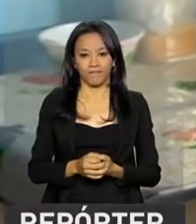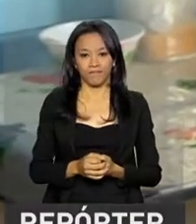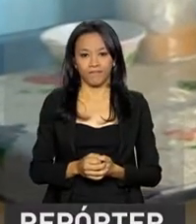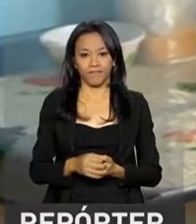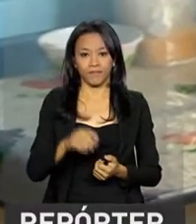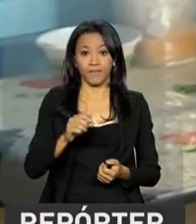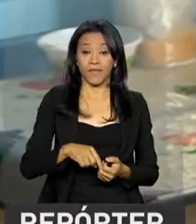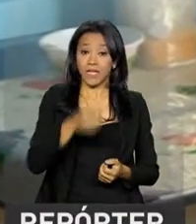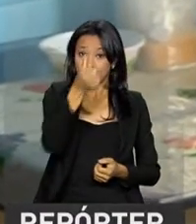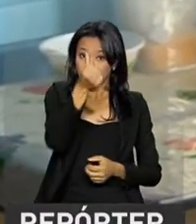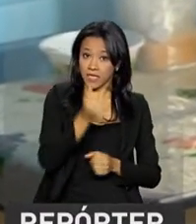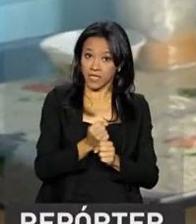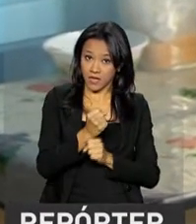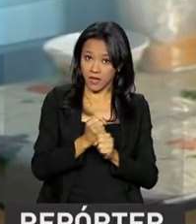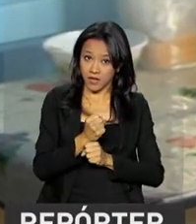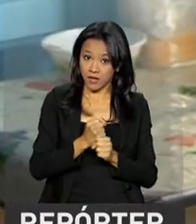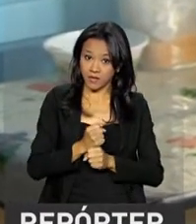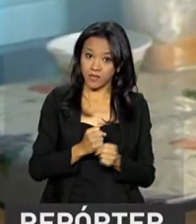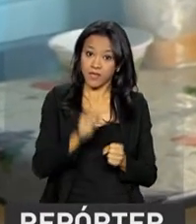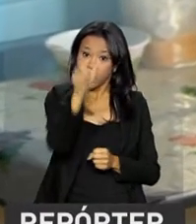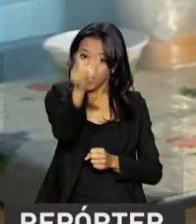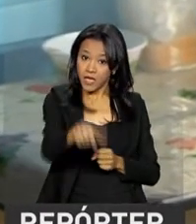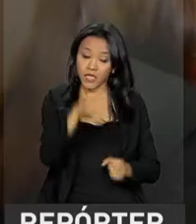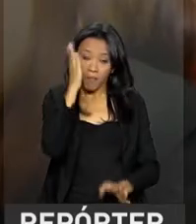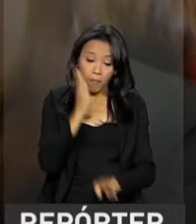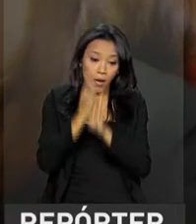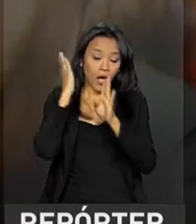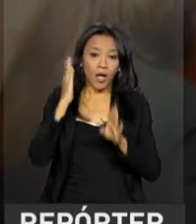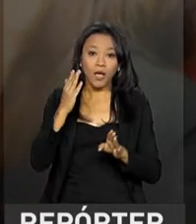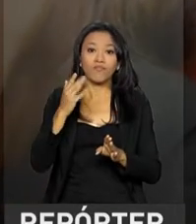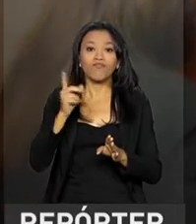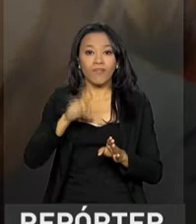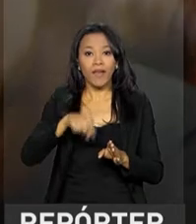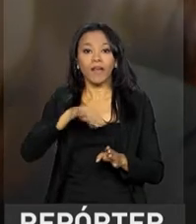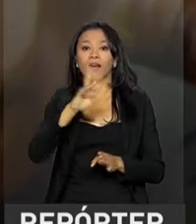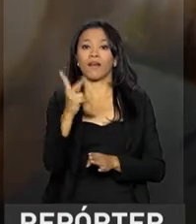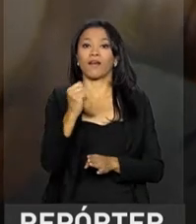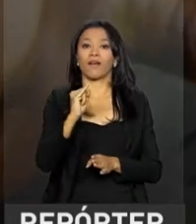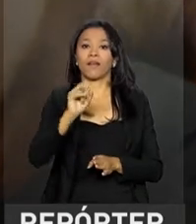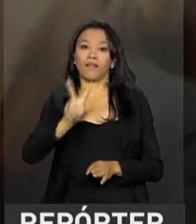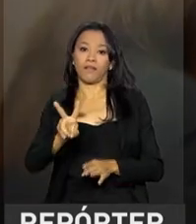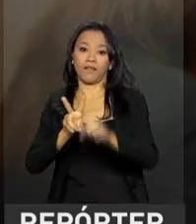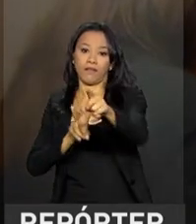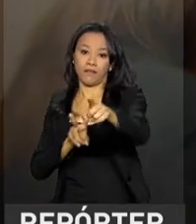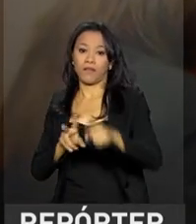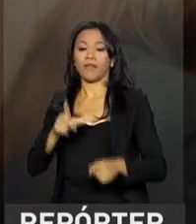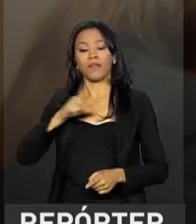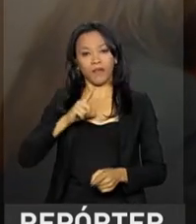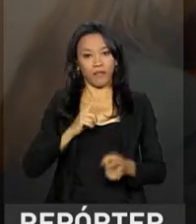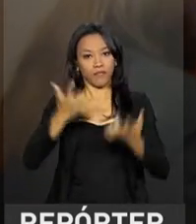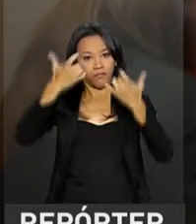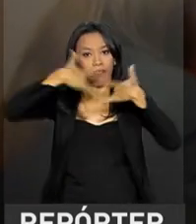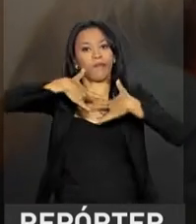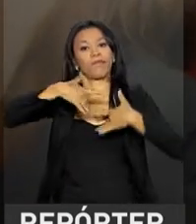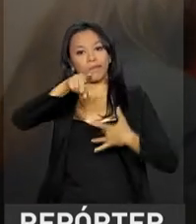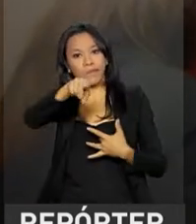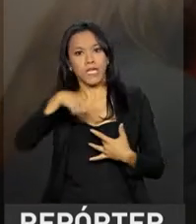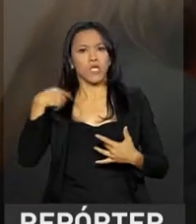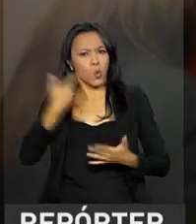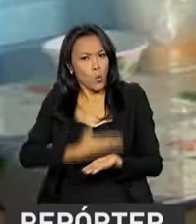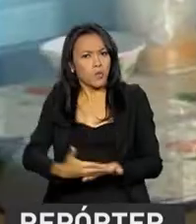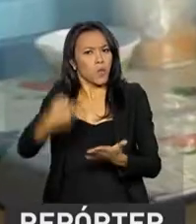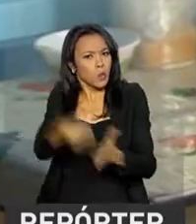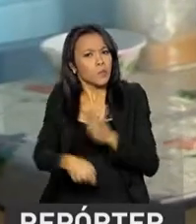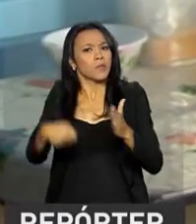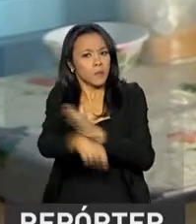Há 6 anos, Ivan descobriu que era soropositivo. Desde então, o ativismo na luta contra a AIDS pelo país se tornou uma